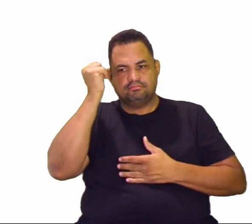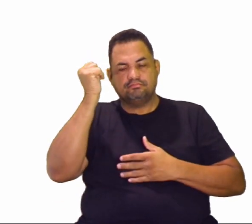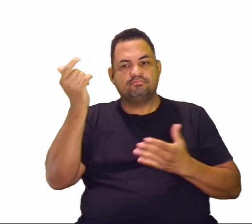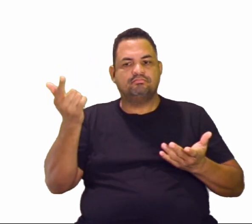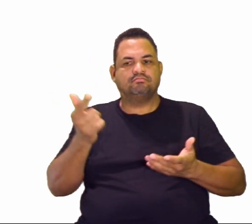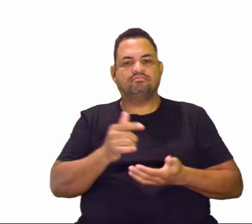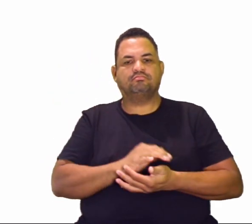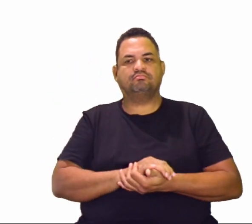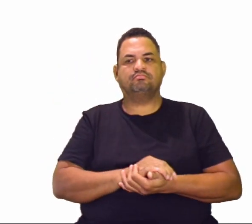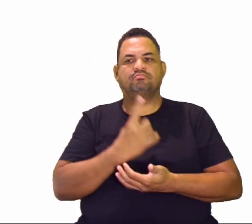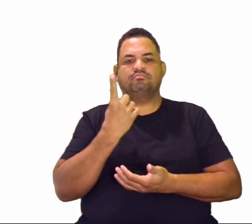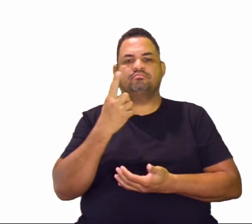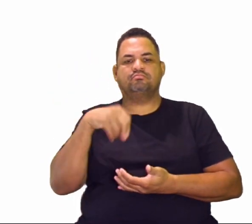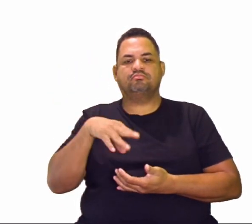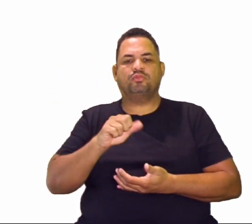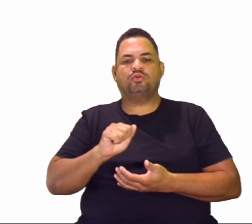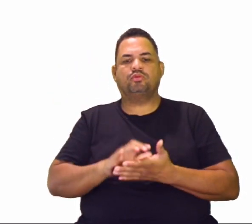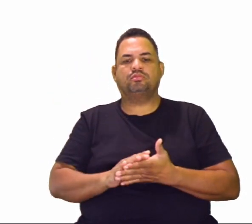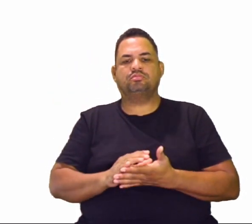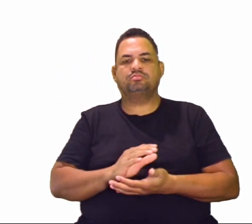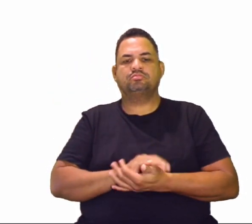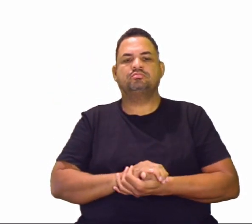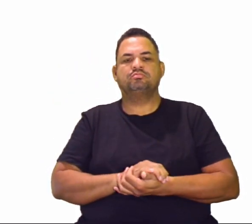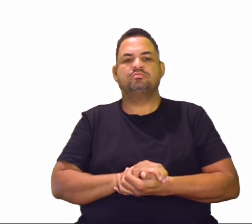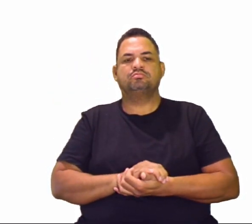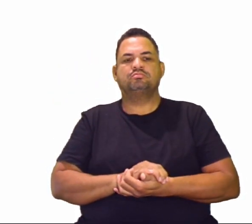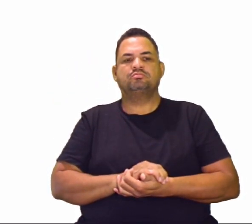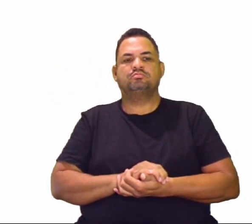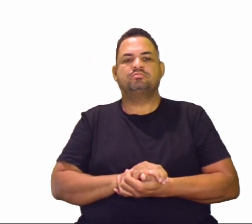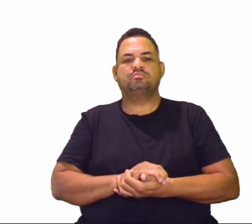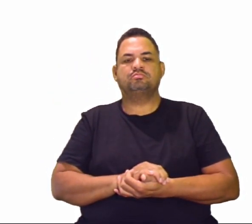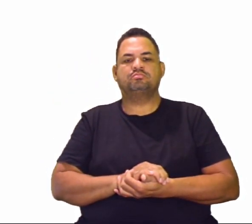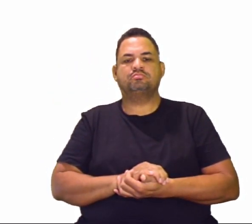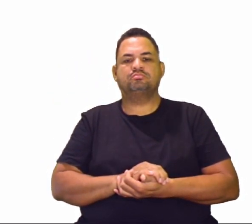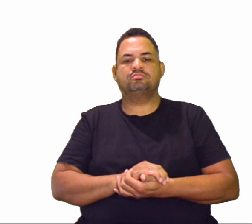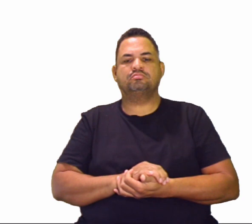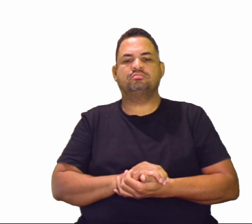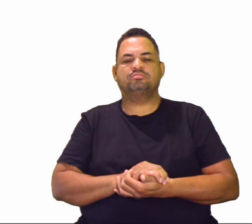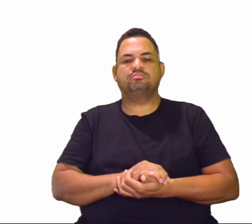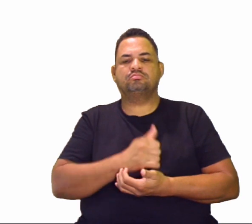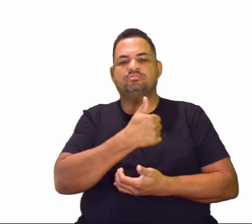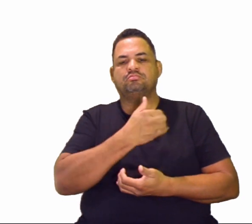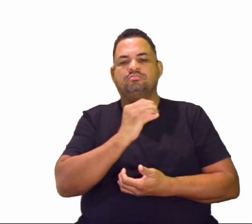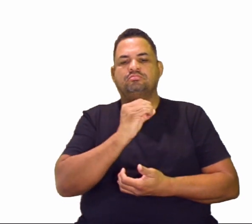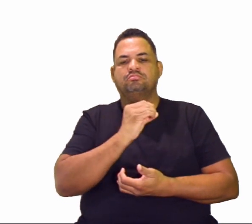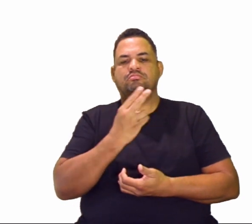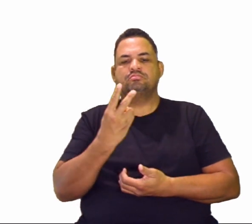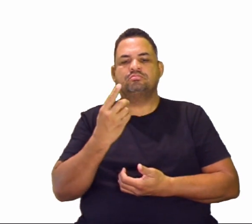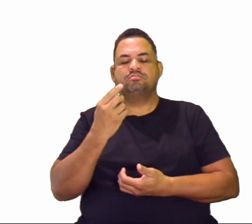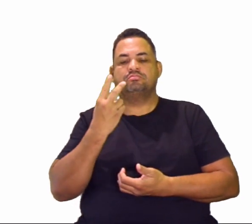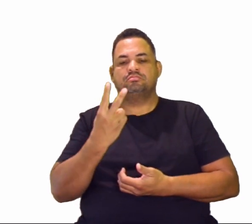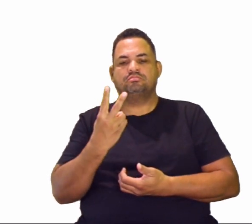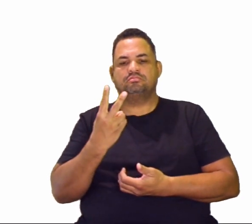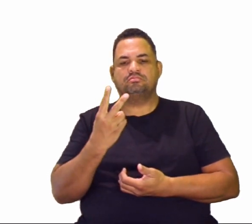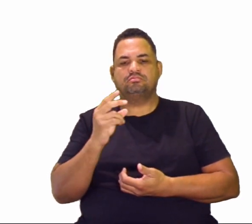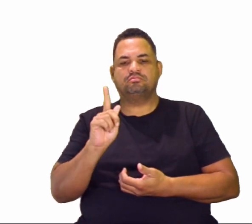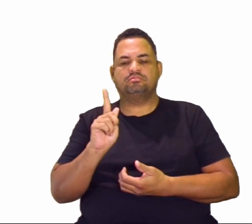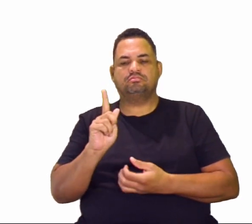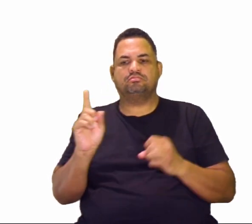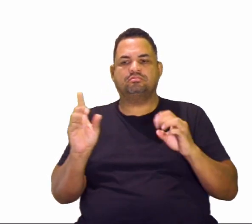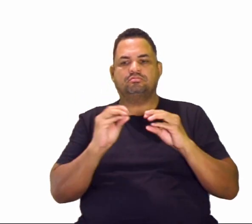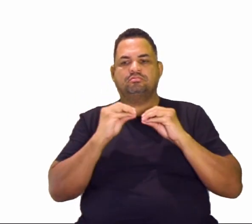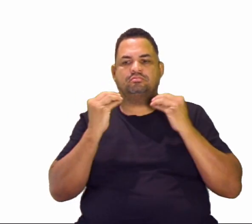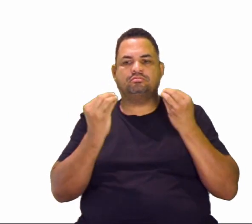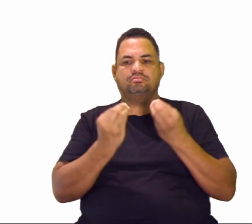que 1 mol de Al2O3 corresponde a 102 gramas dessa substância.